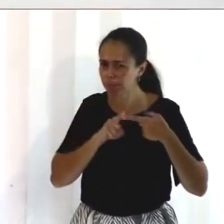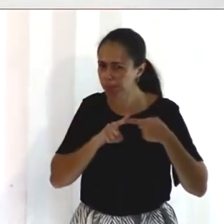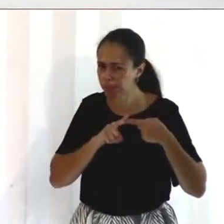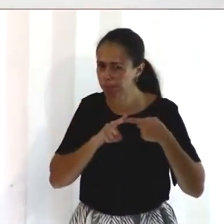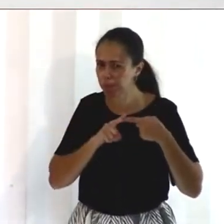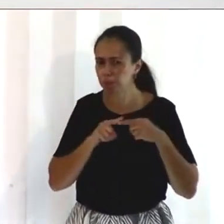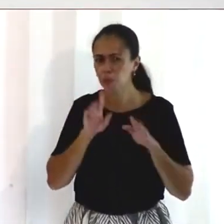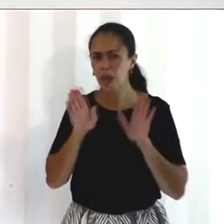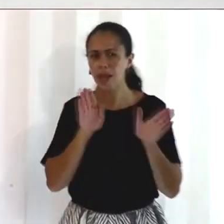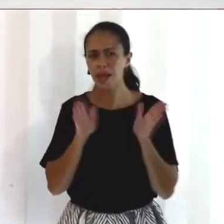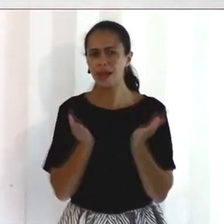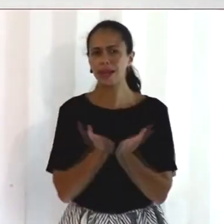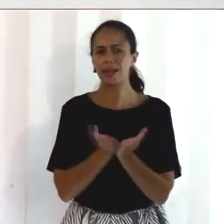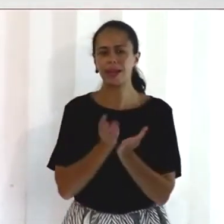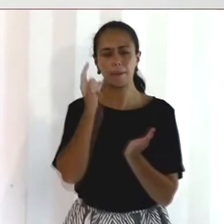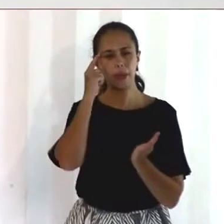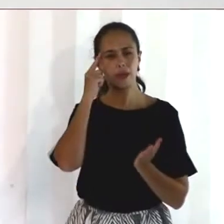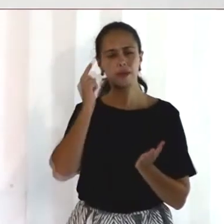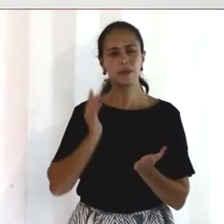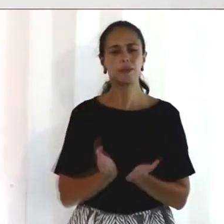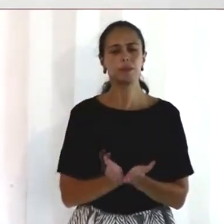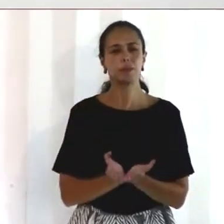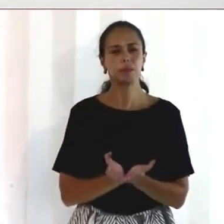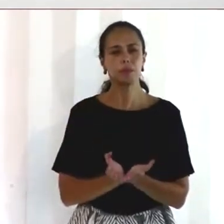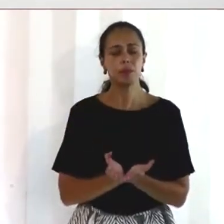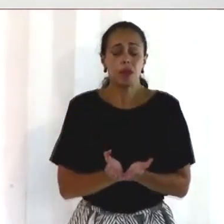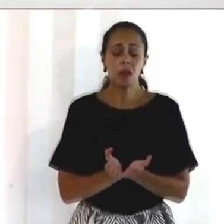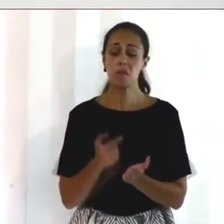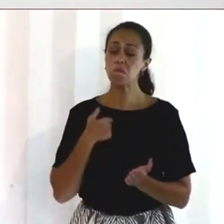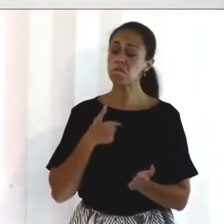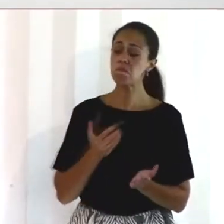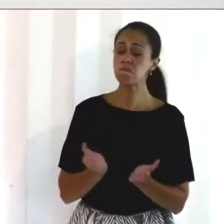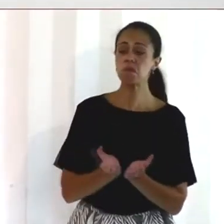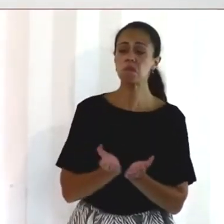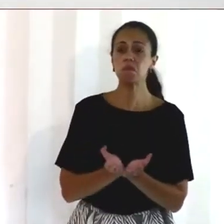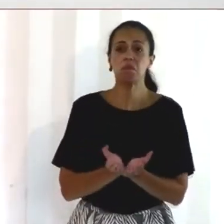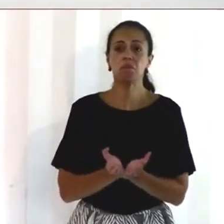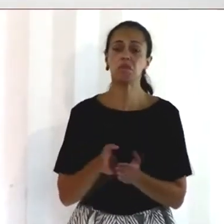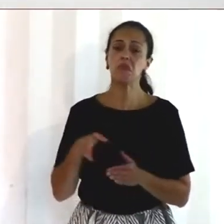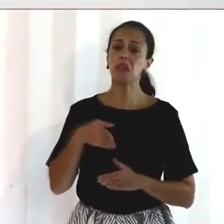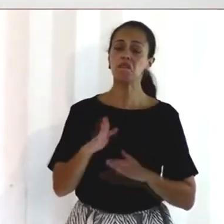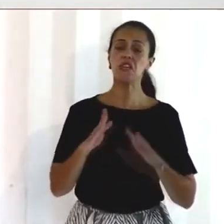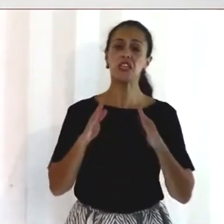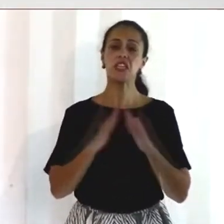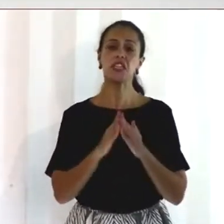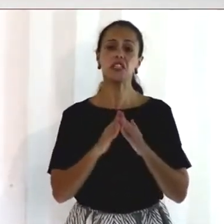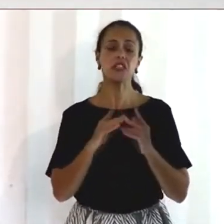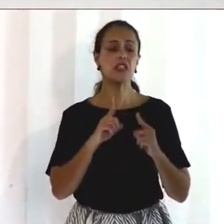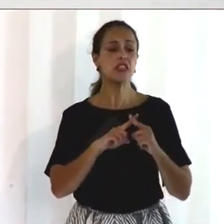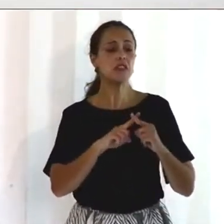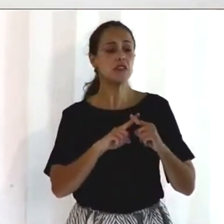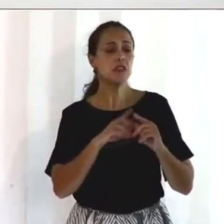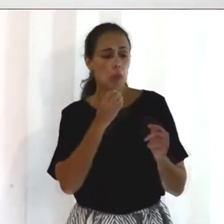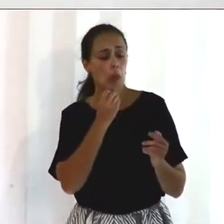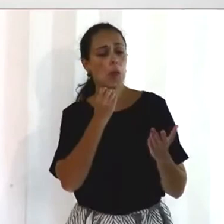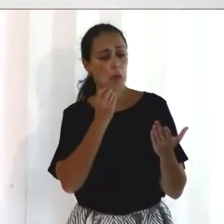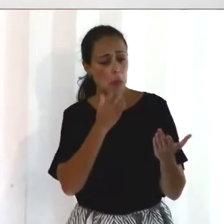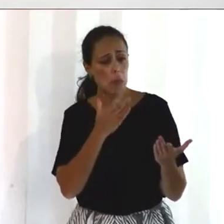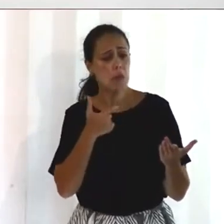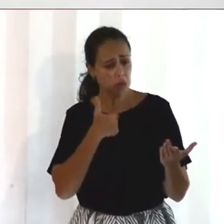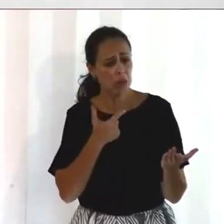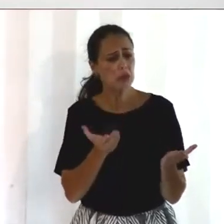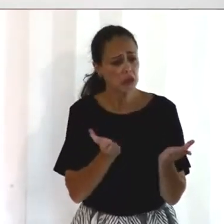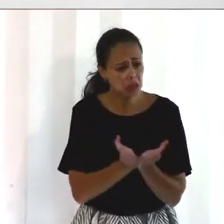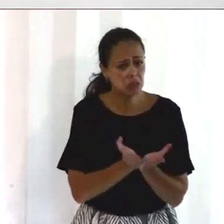igreja, que ser cristão é estar em um culto num domingo ou em um dia qualquer. Alguns vão todos os dias, inclusive para a